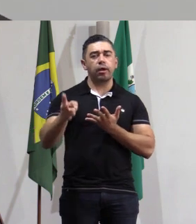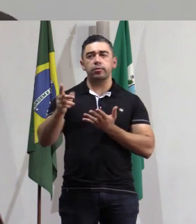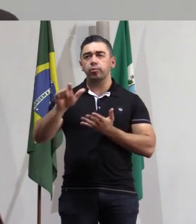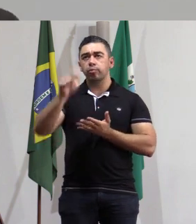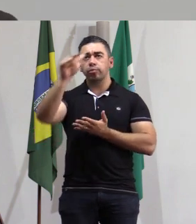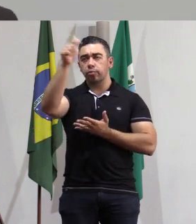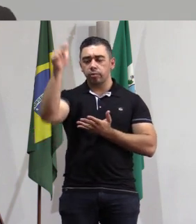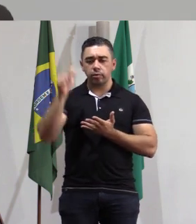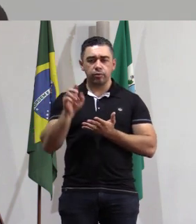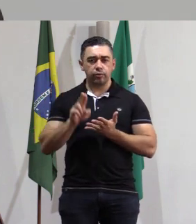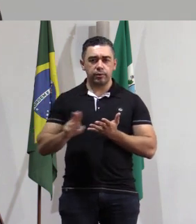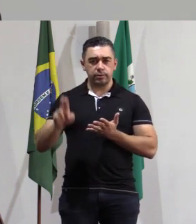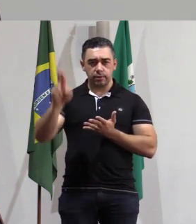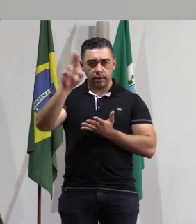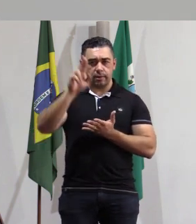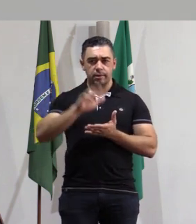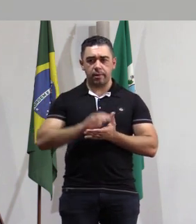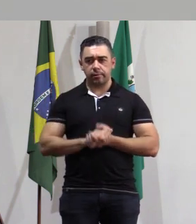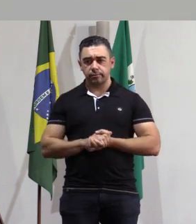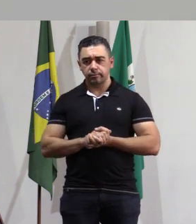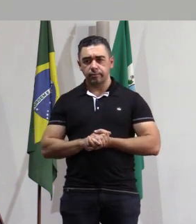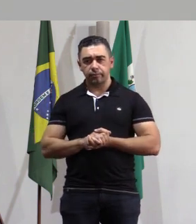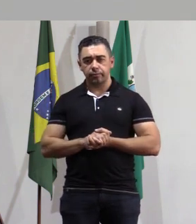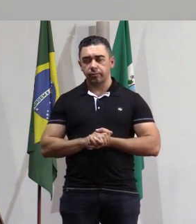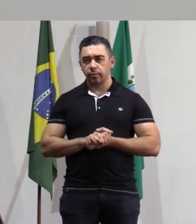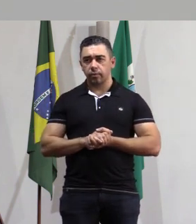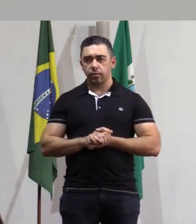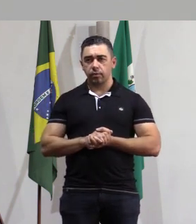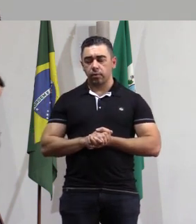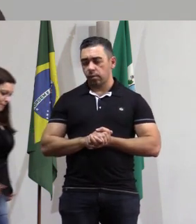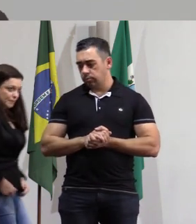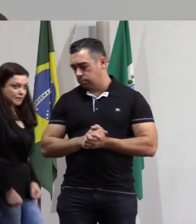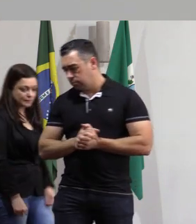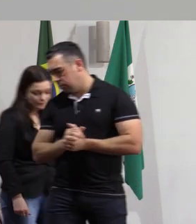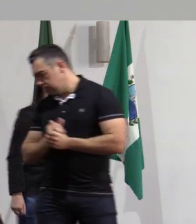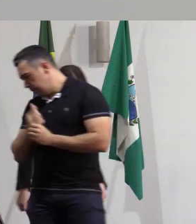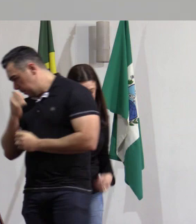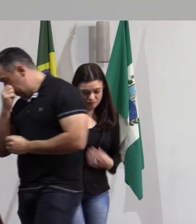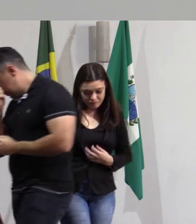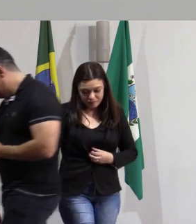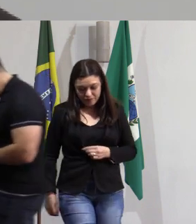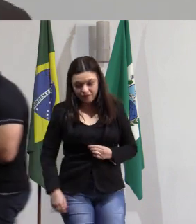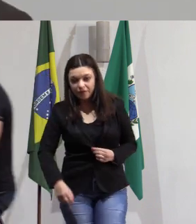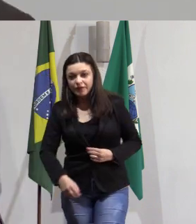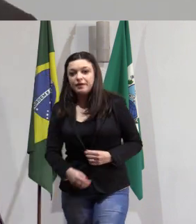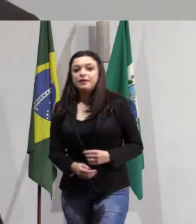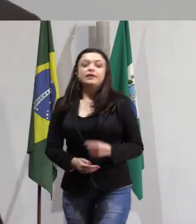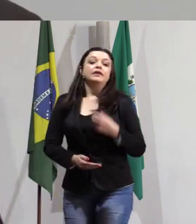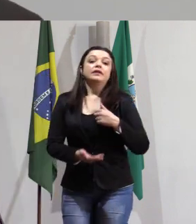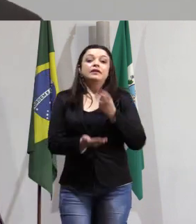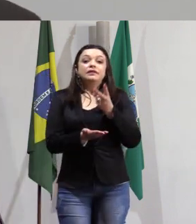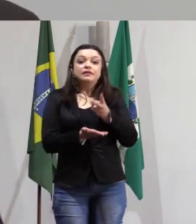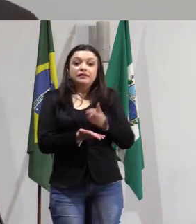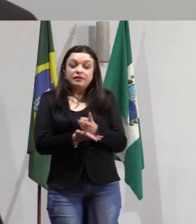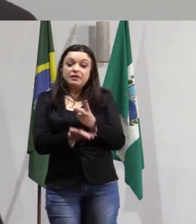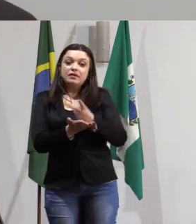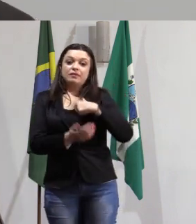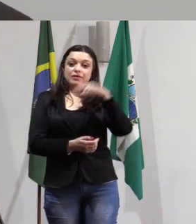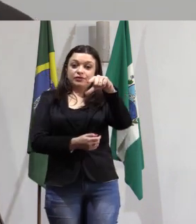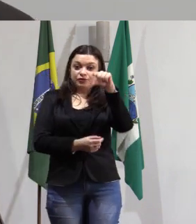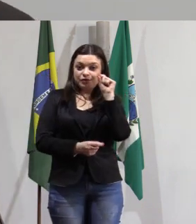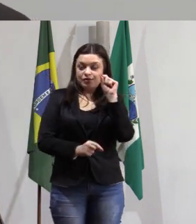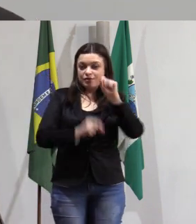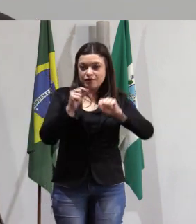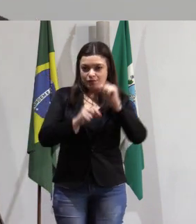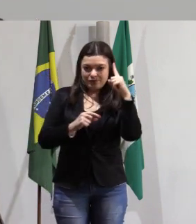estivessem de outro jeito. De todo modo, não escolhemos os desafios que se nos apresentam, mas